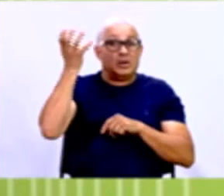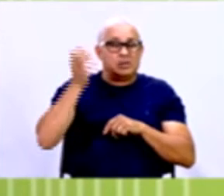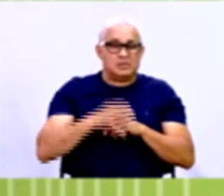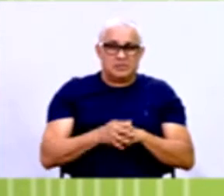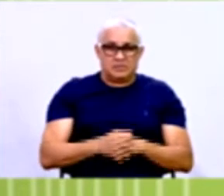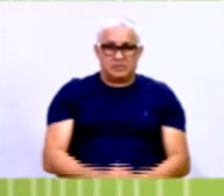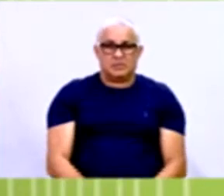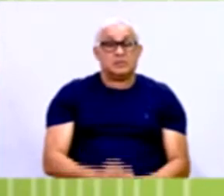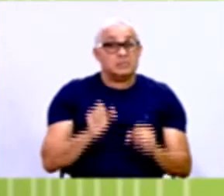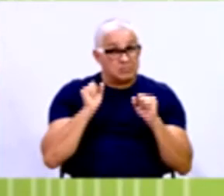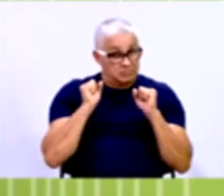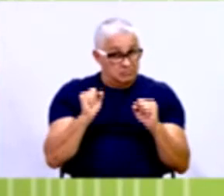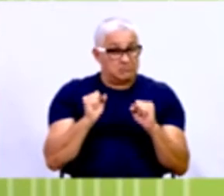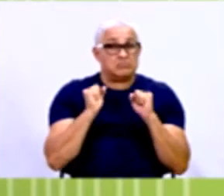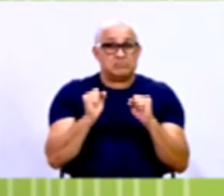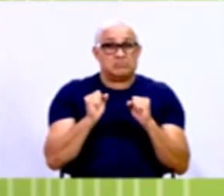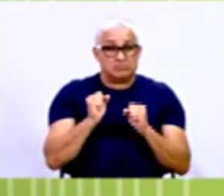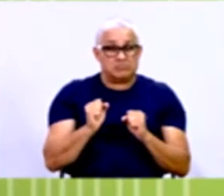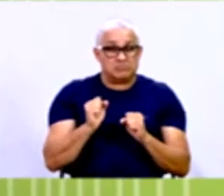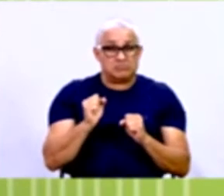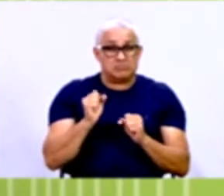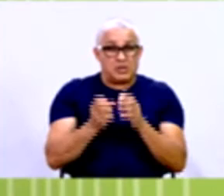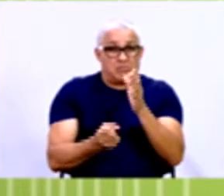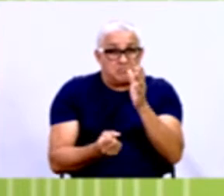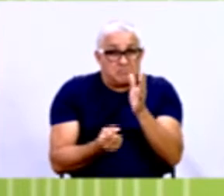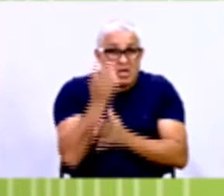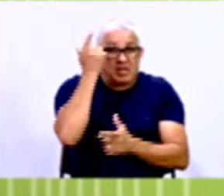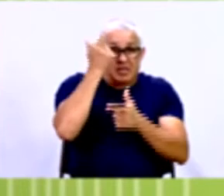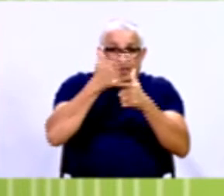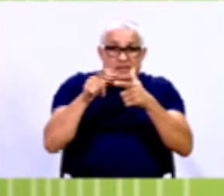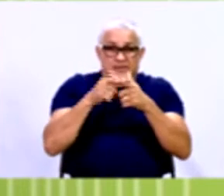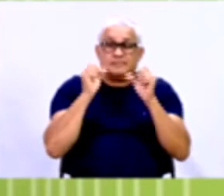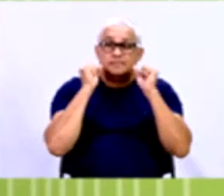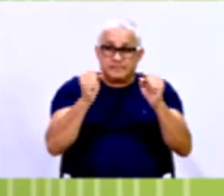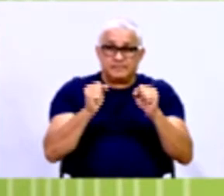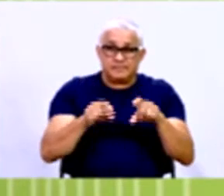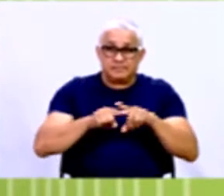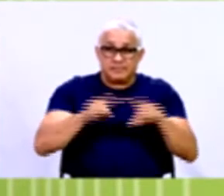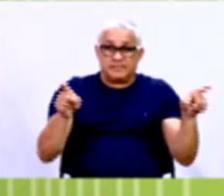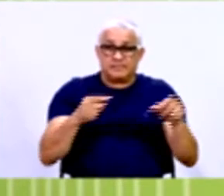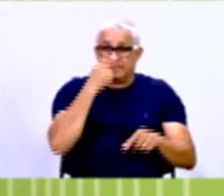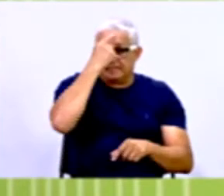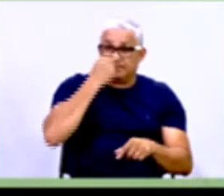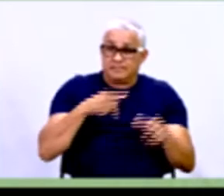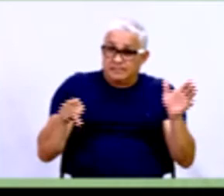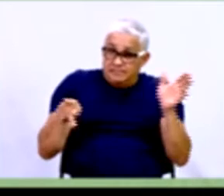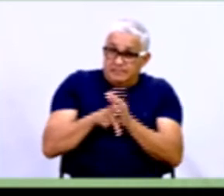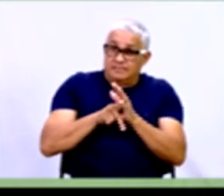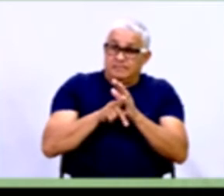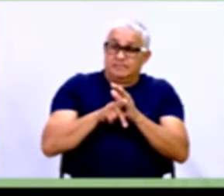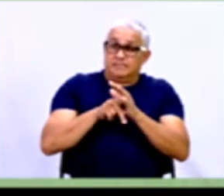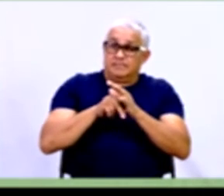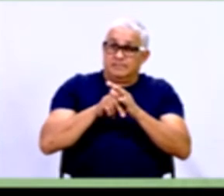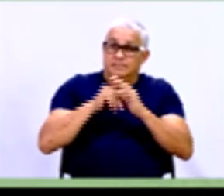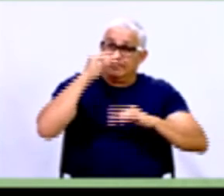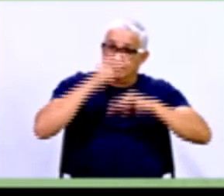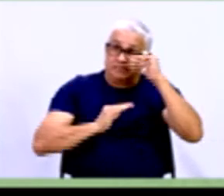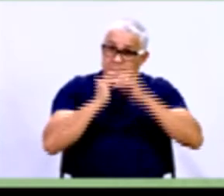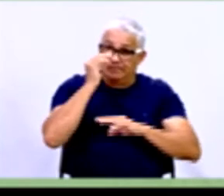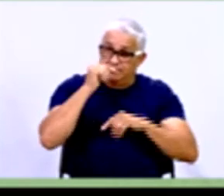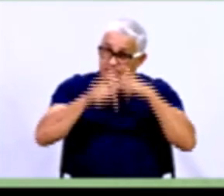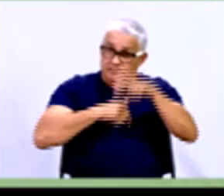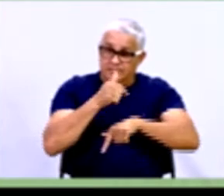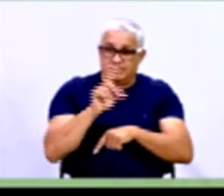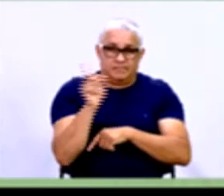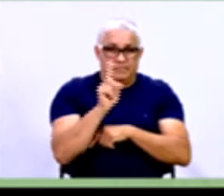Ele pode surgir um problema de pode, mas é característico da sua profissão? Não. Então é isso que nós